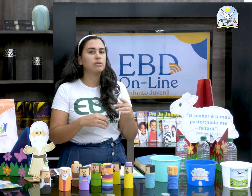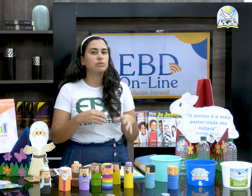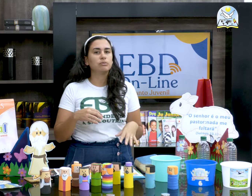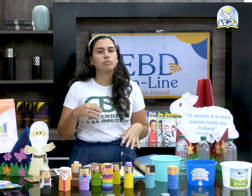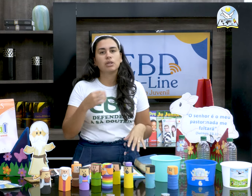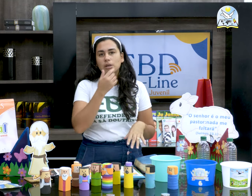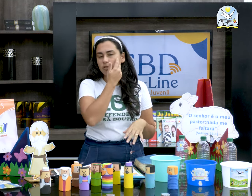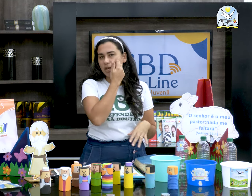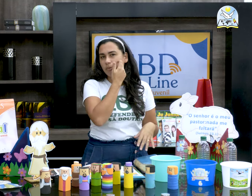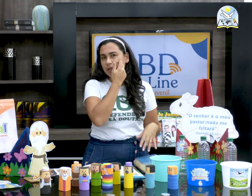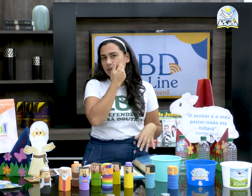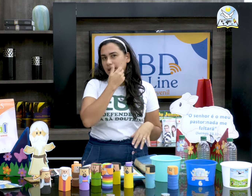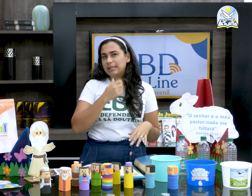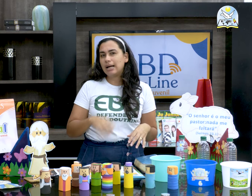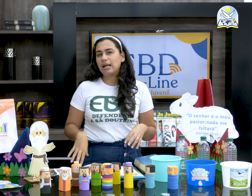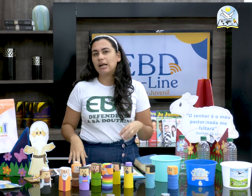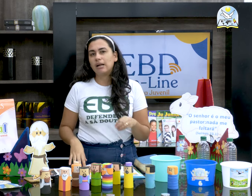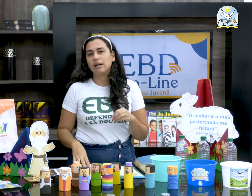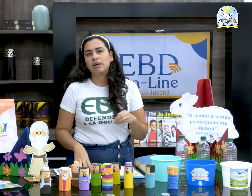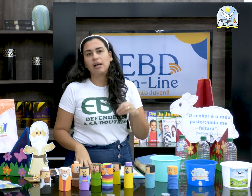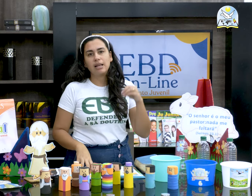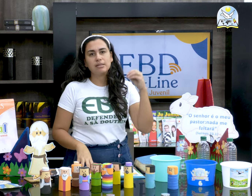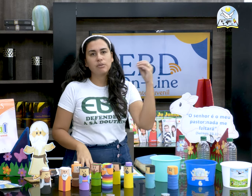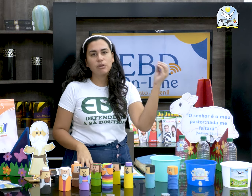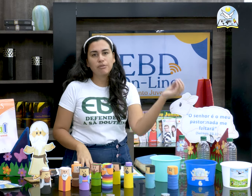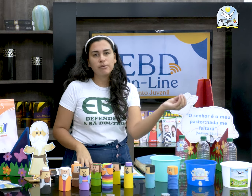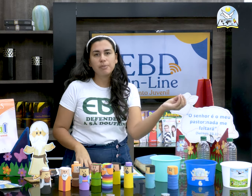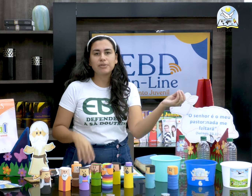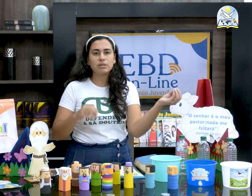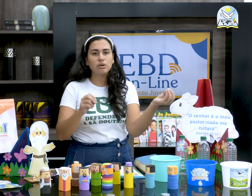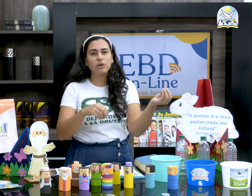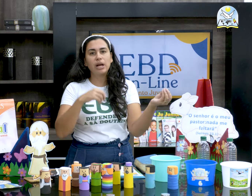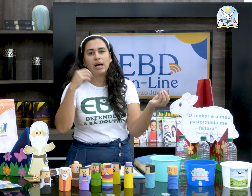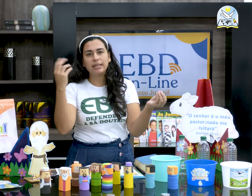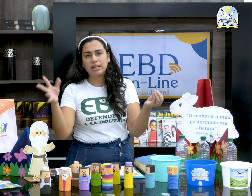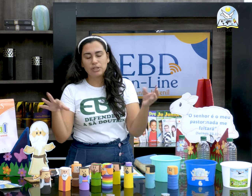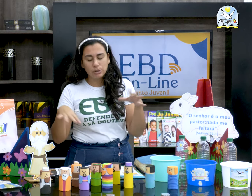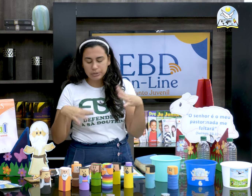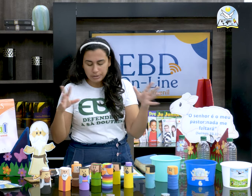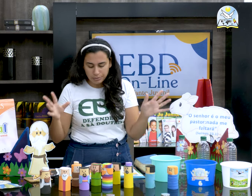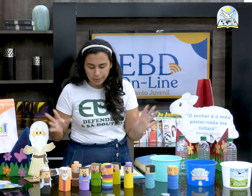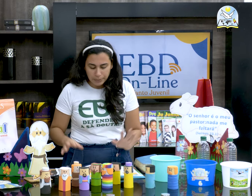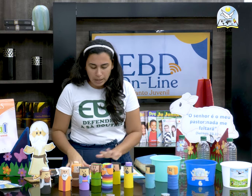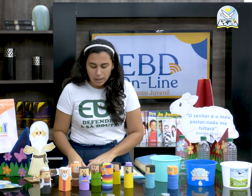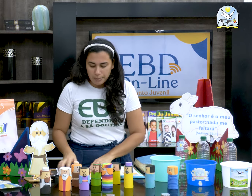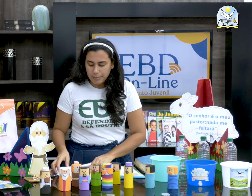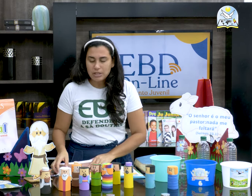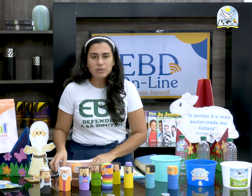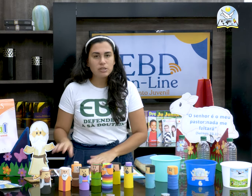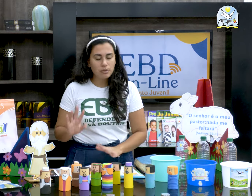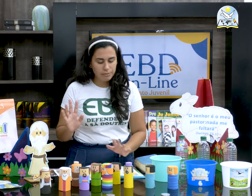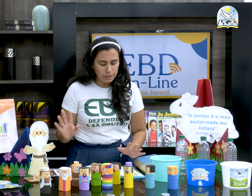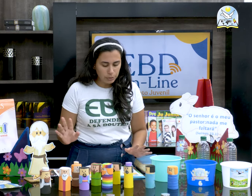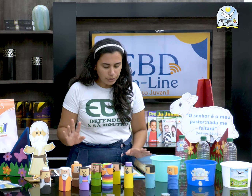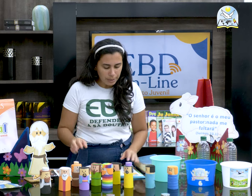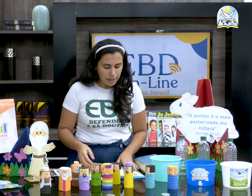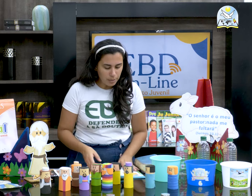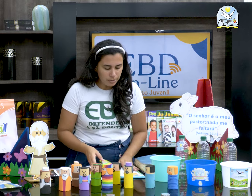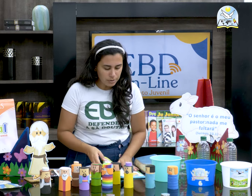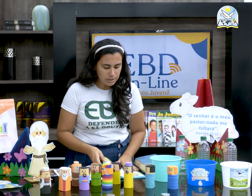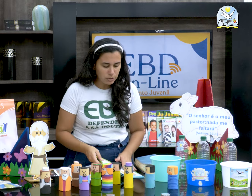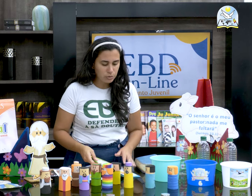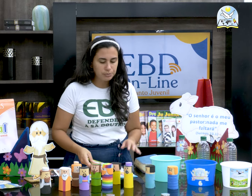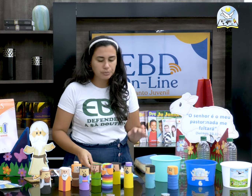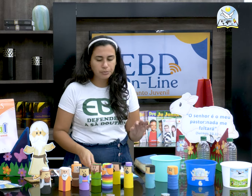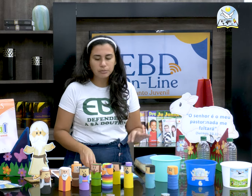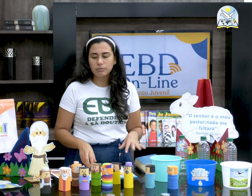a lição, geralmente quem dá a lição 9 é uma professora, a 10 já é outra, enfim. Mas vocês vão vendo o que é melhor